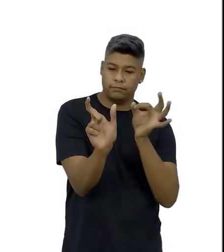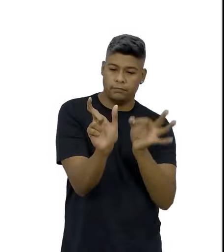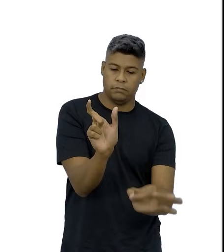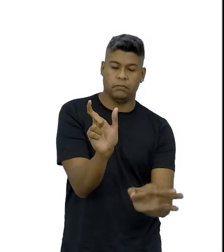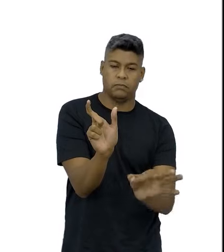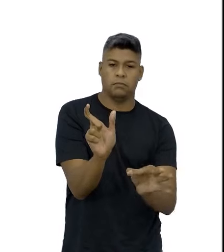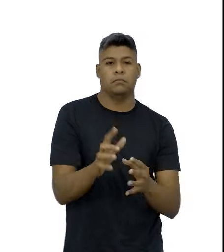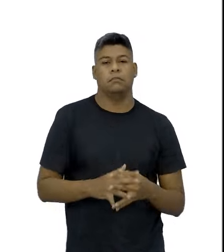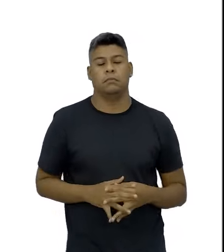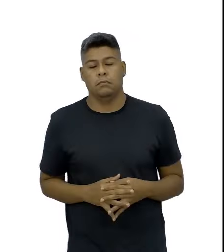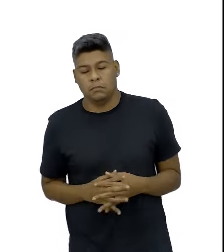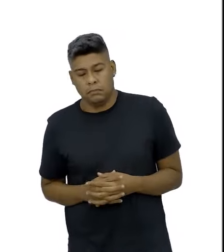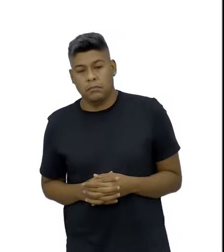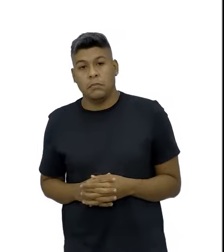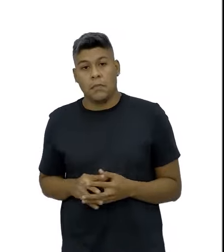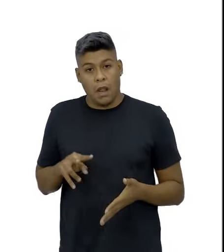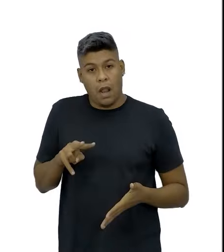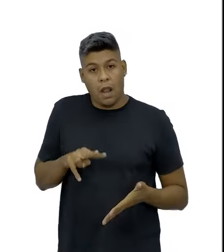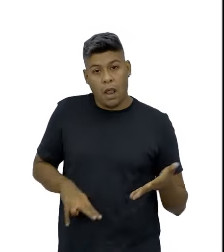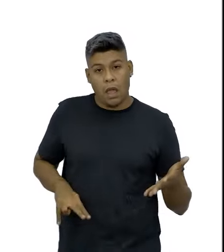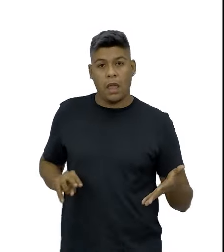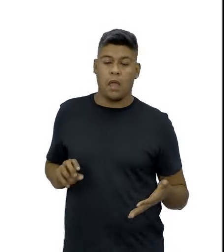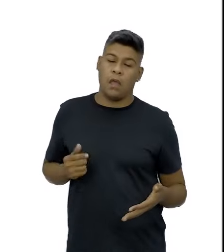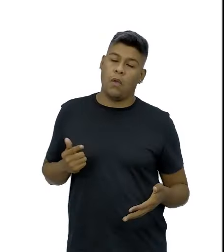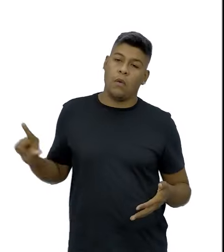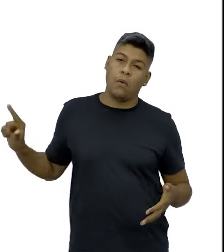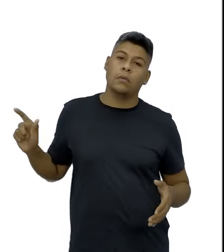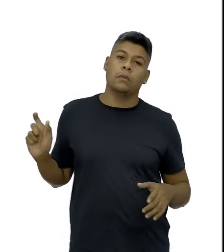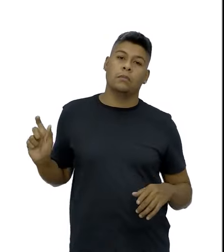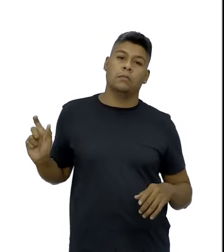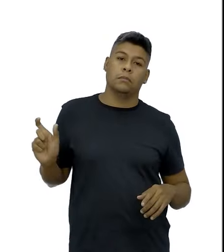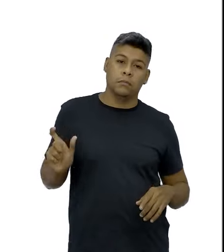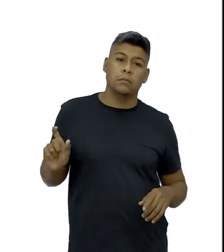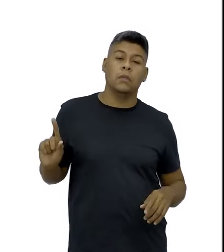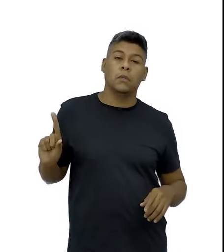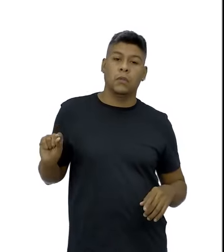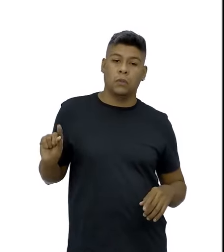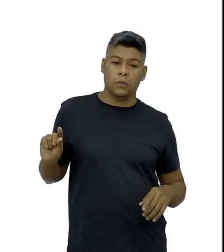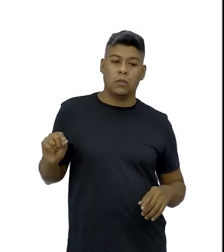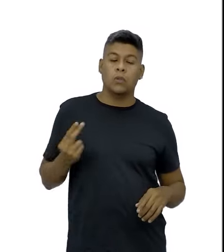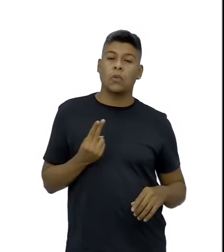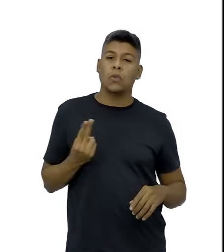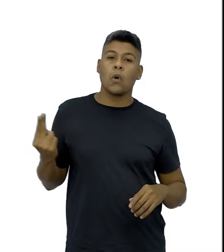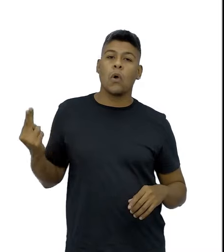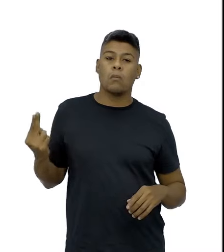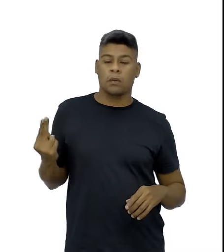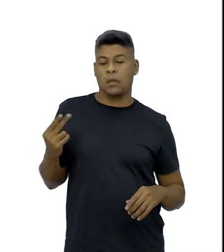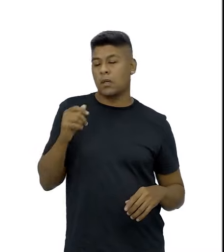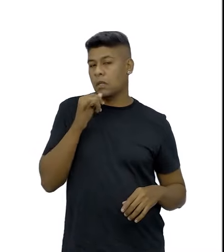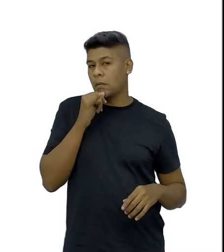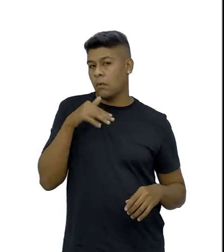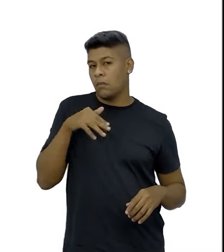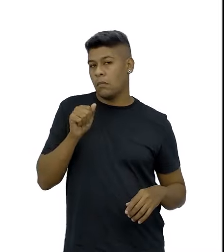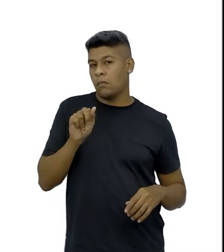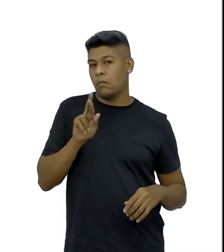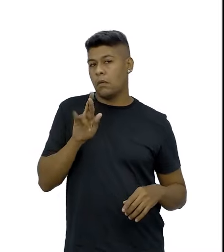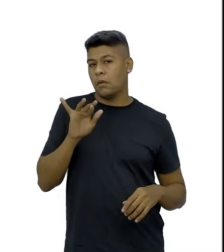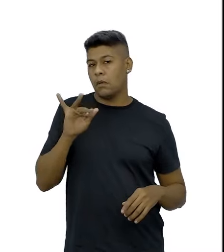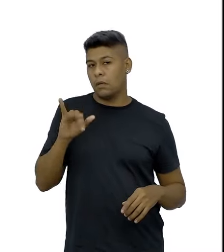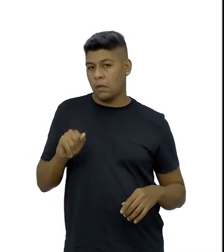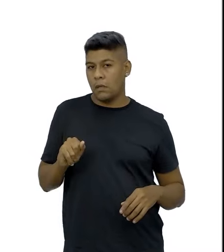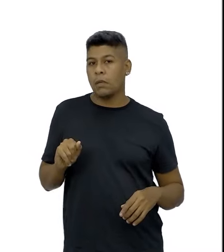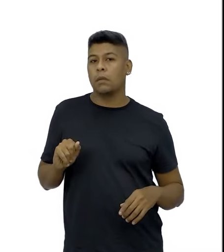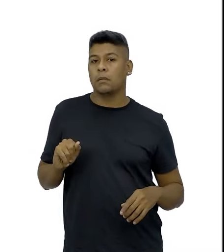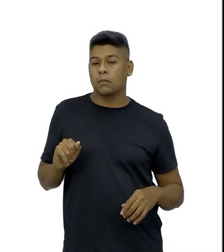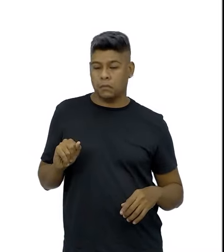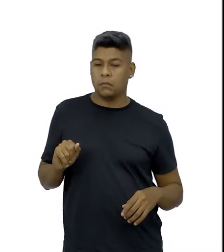estáveis, usar para ler outras palavras. Por exemplo, lançar mão do próprio nome, Maria, né, para ler a